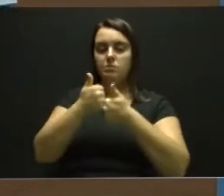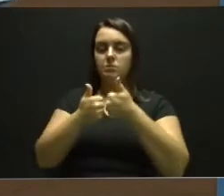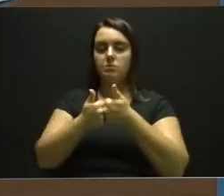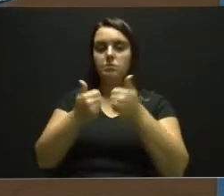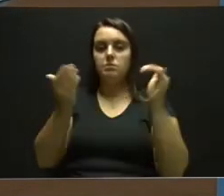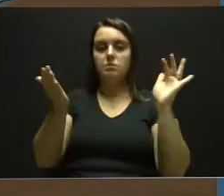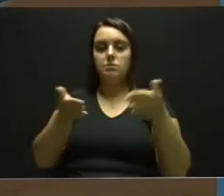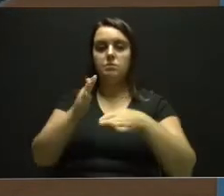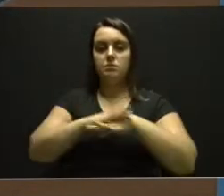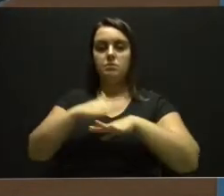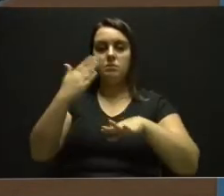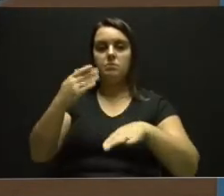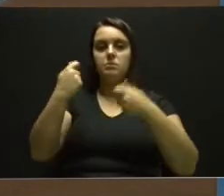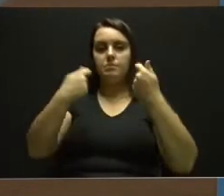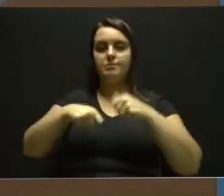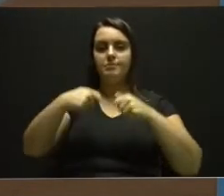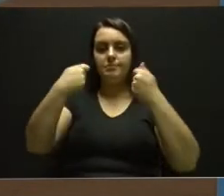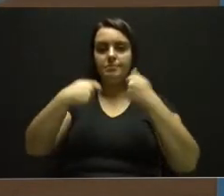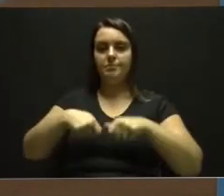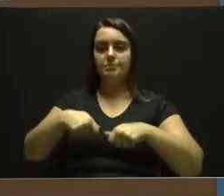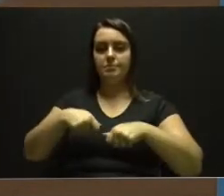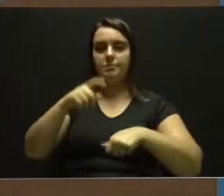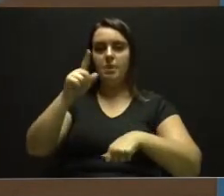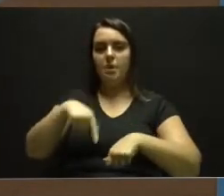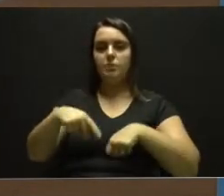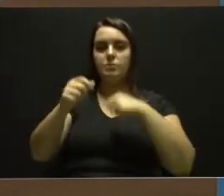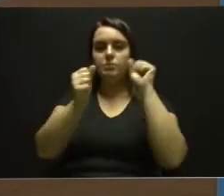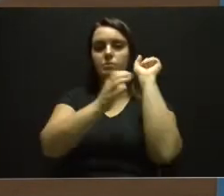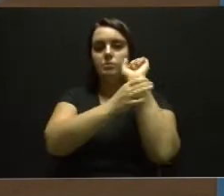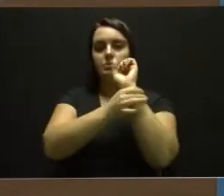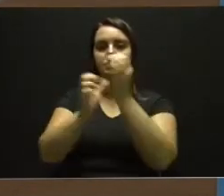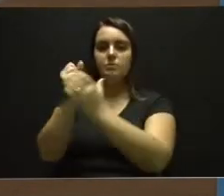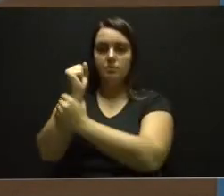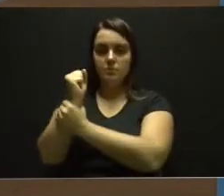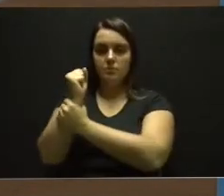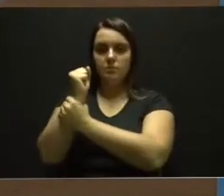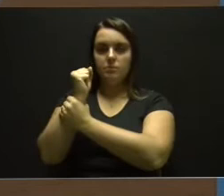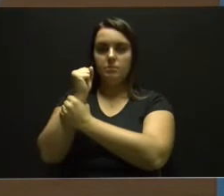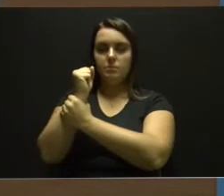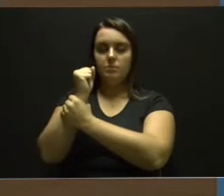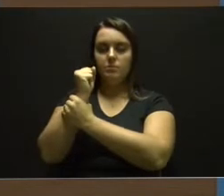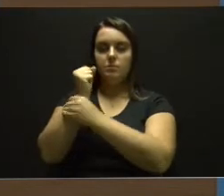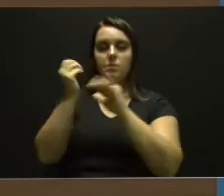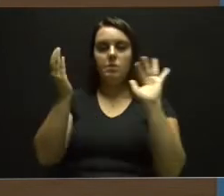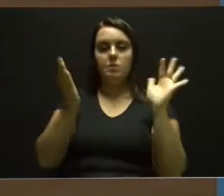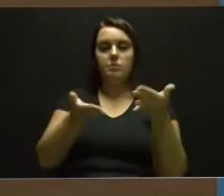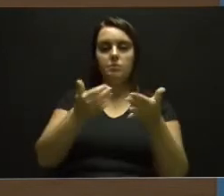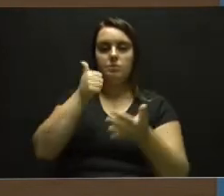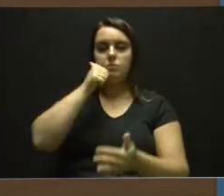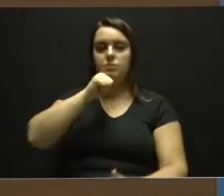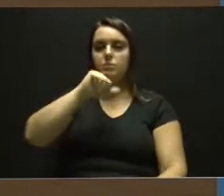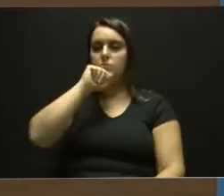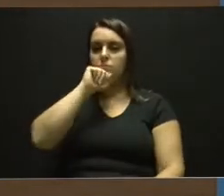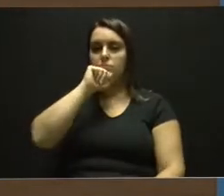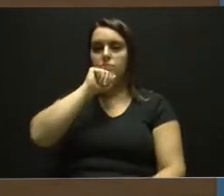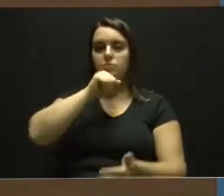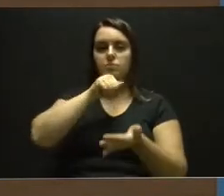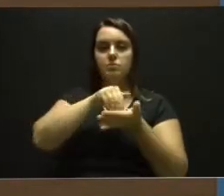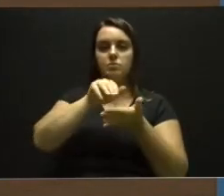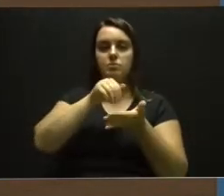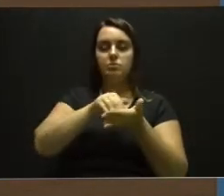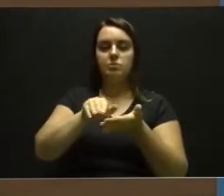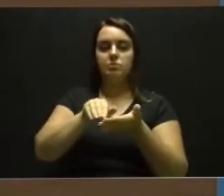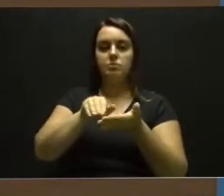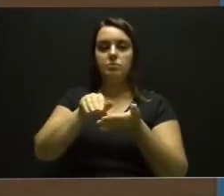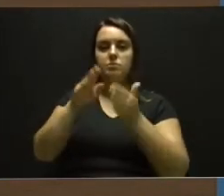mas que eu falo pra vocês a segurança já hoje a mãe para tirar um filho dentro da casa para ir